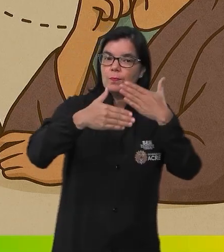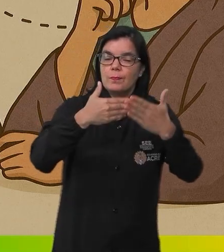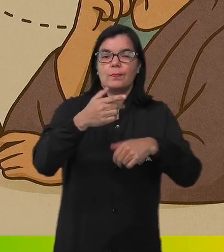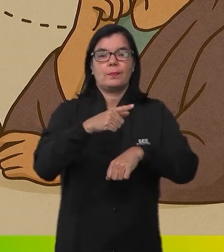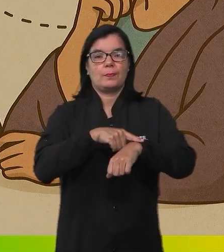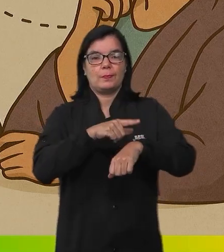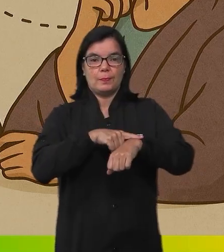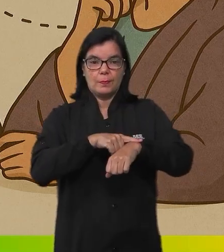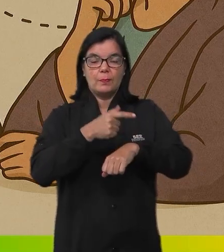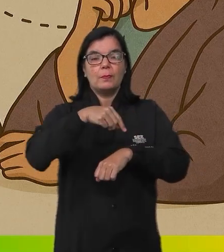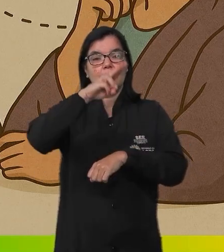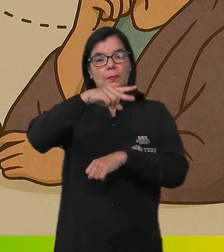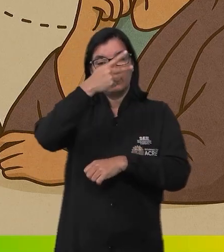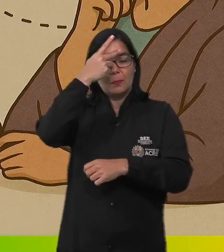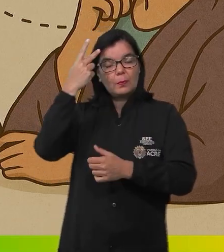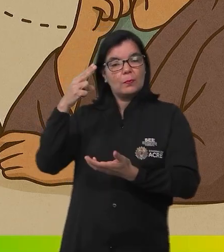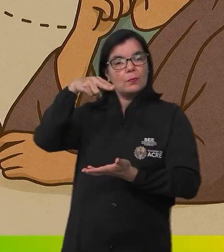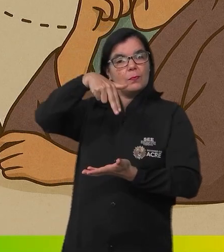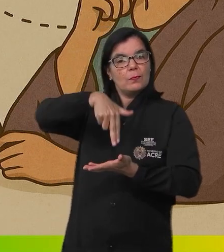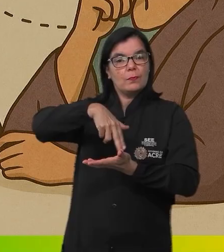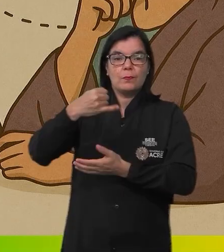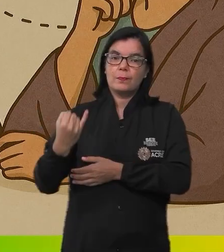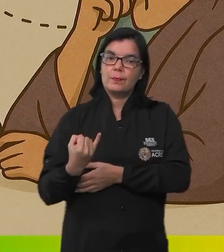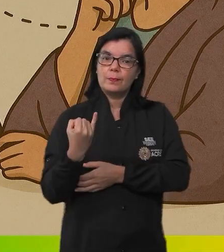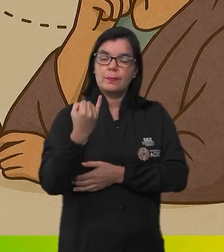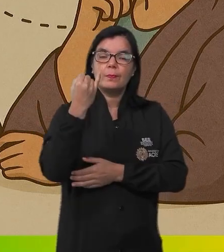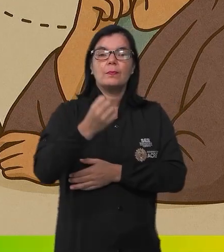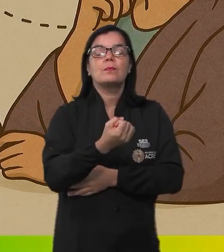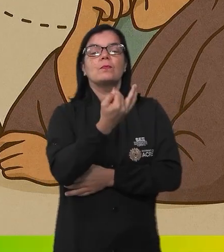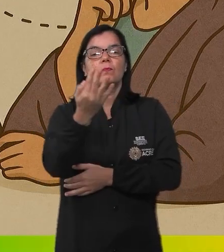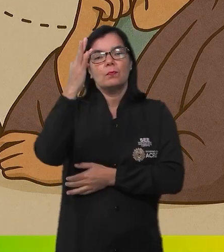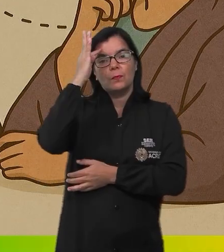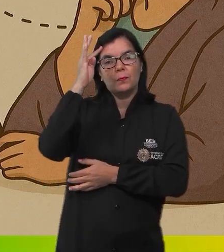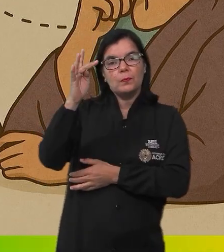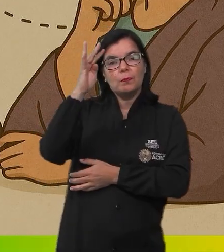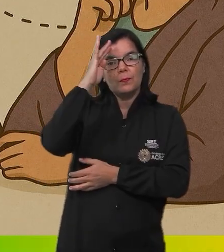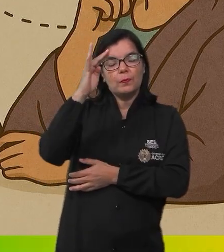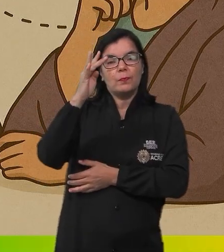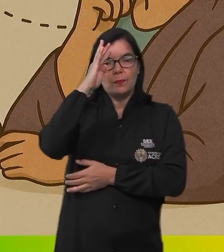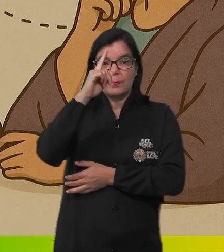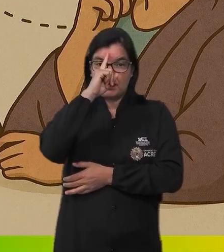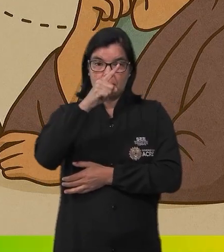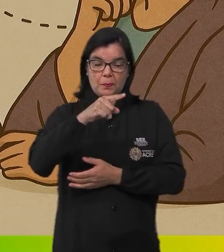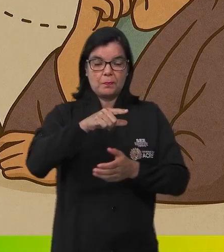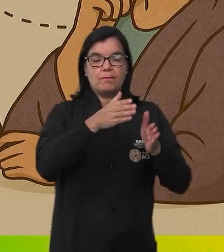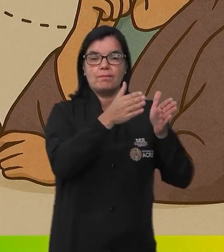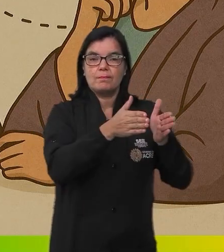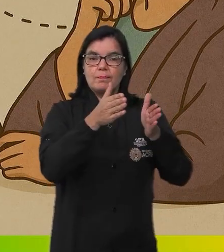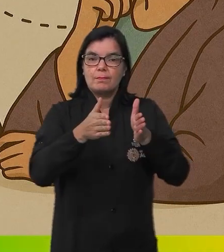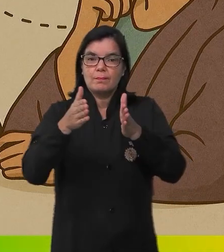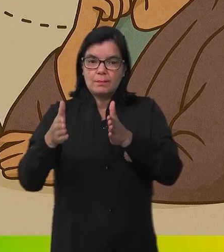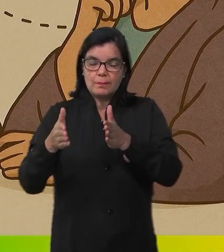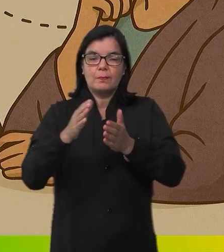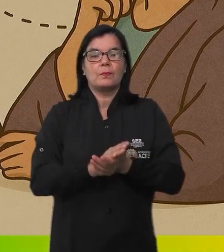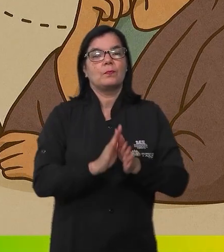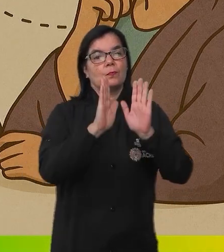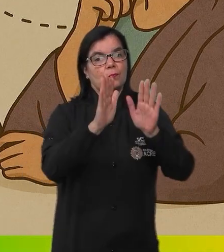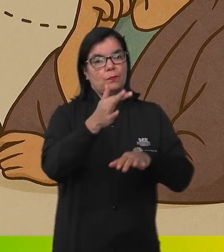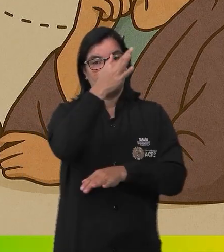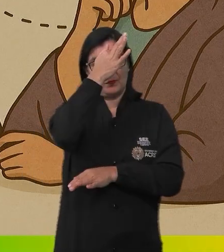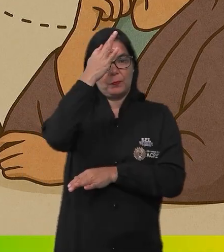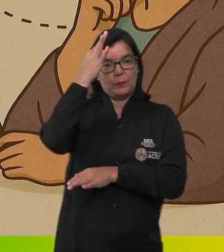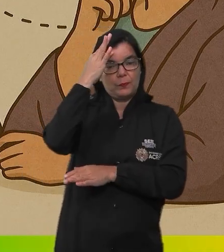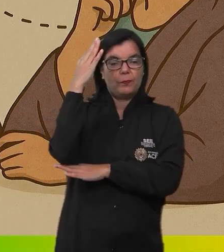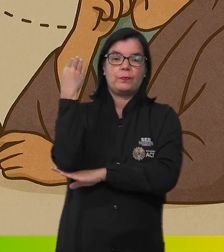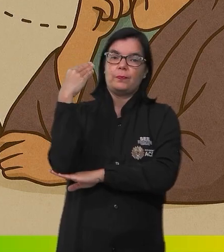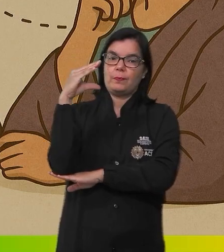tempo, quem foram os personagens importantes e quais teorias dominaram diferentes épocas. Já a filosofia da